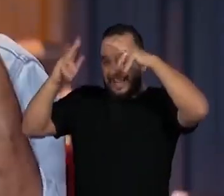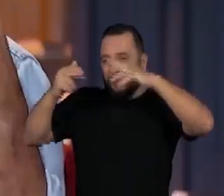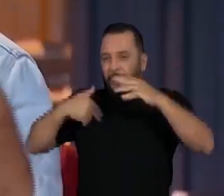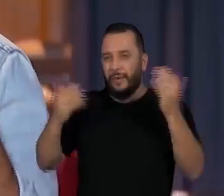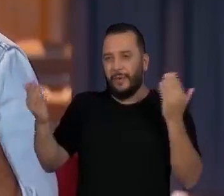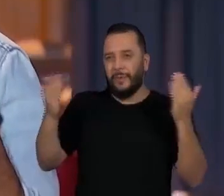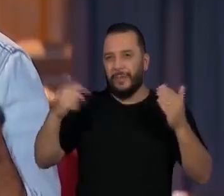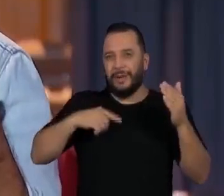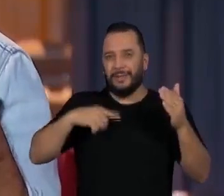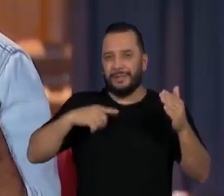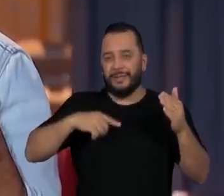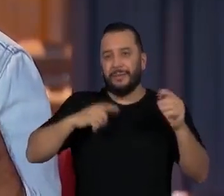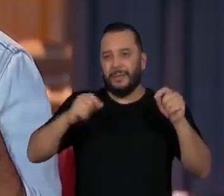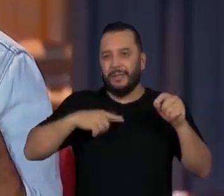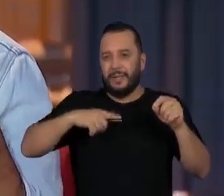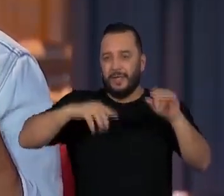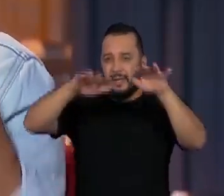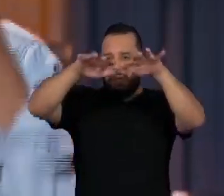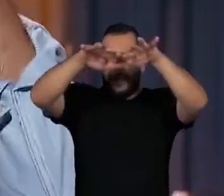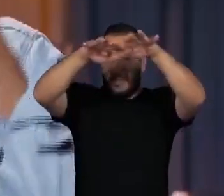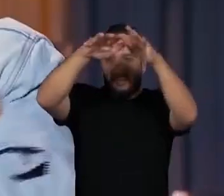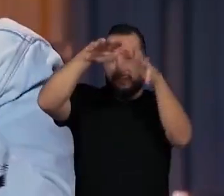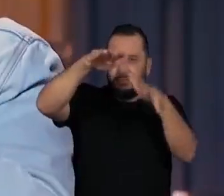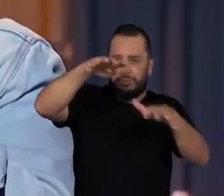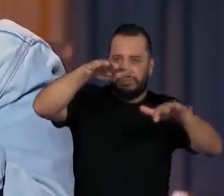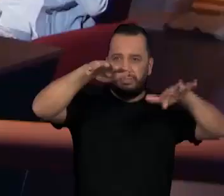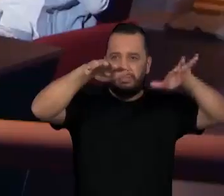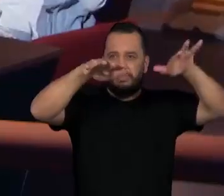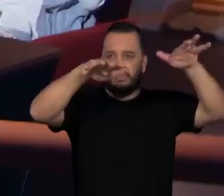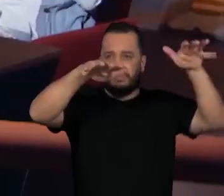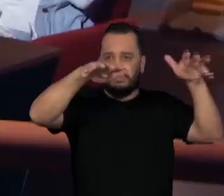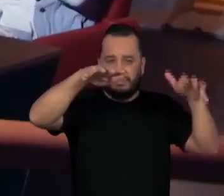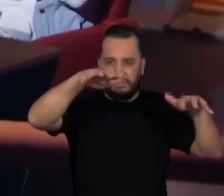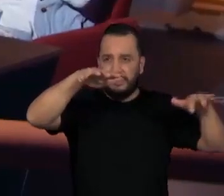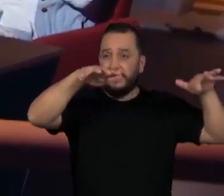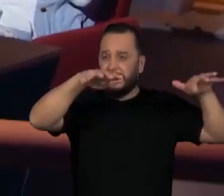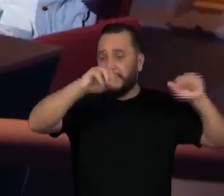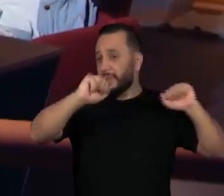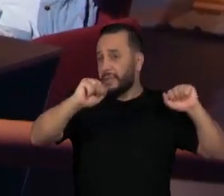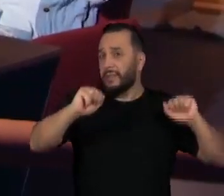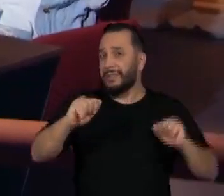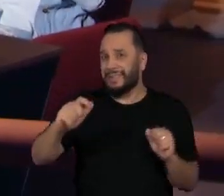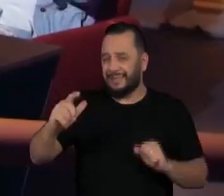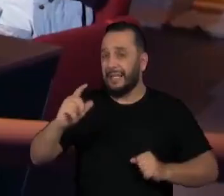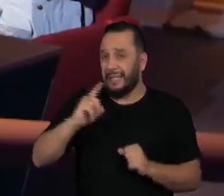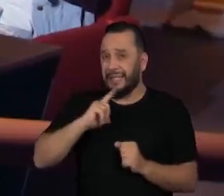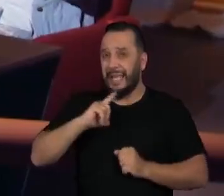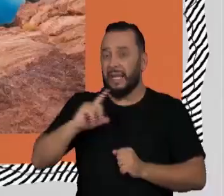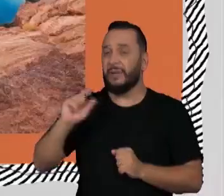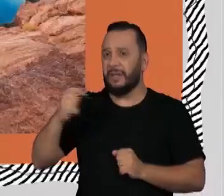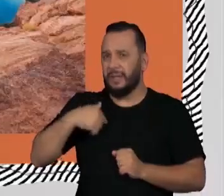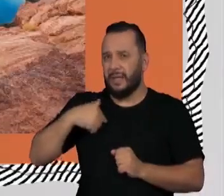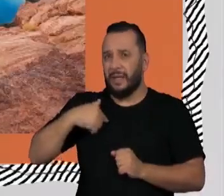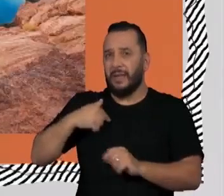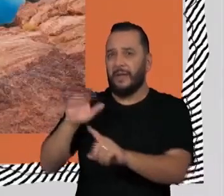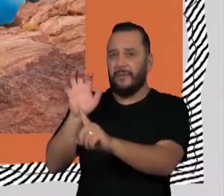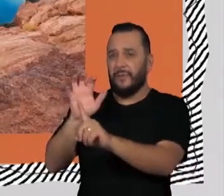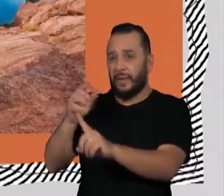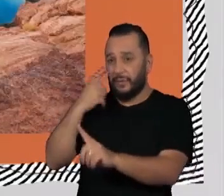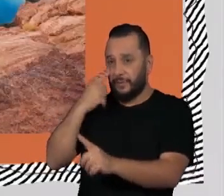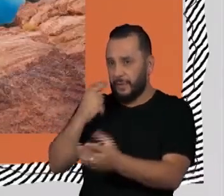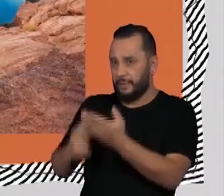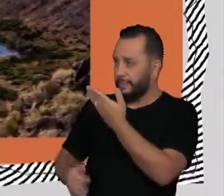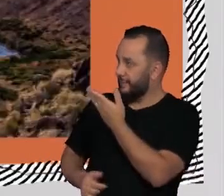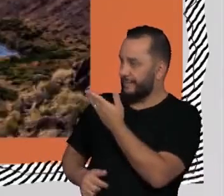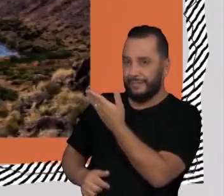possíveis cursos d'água seria uma memória então se você jogar atividade elétrica e num certo curso ela vem ter ele é capaz de recitar